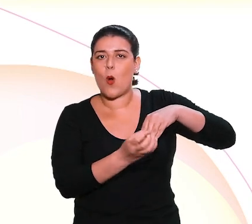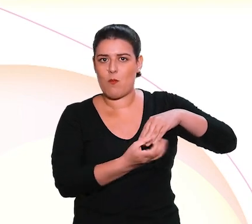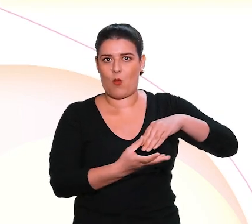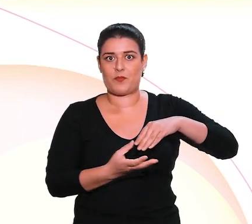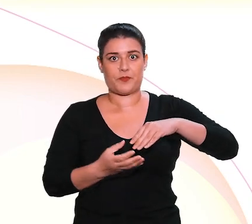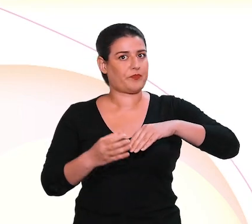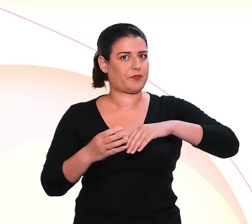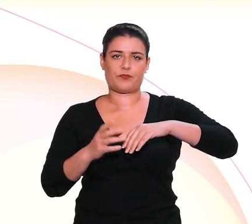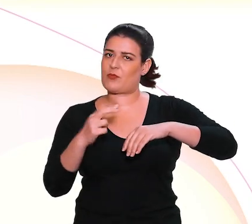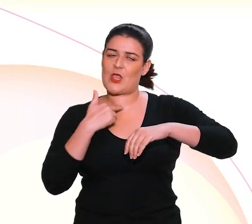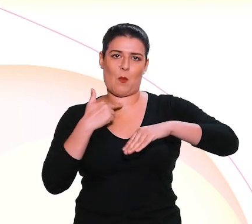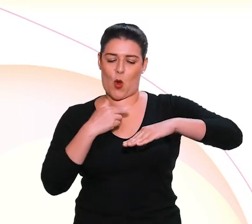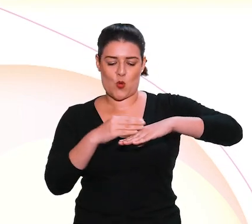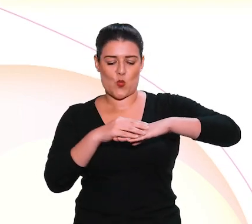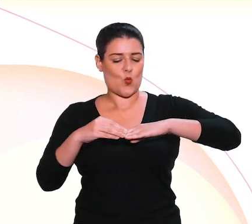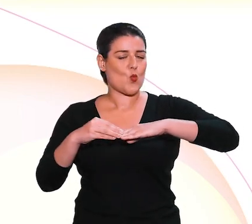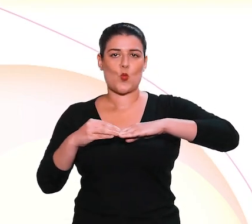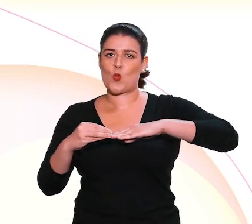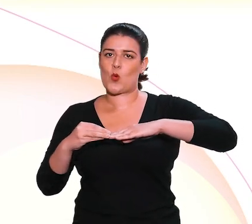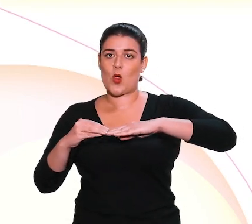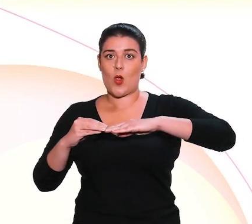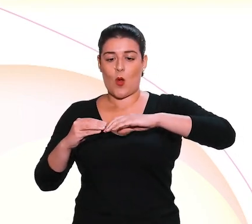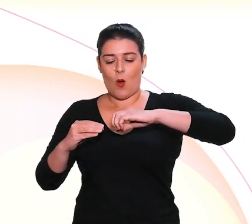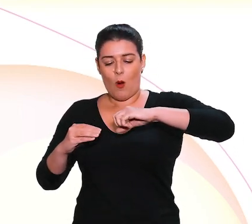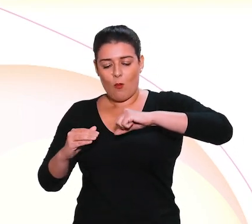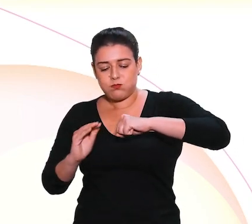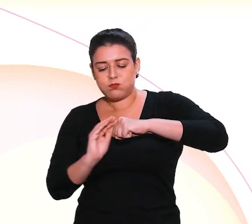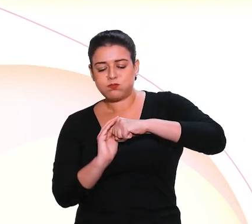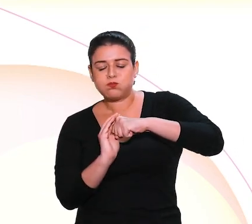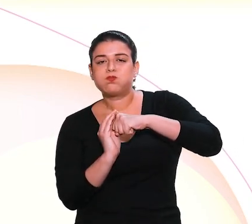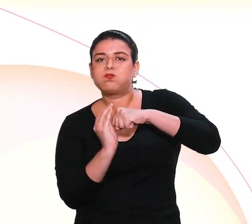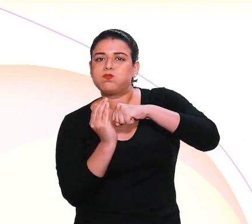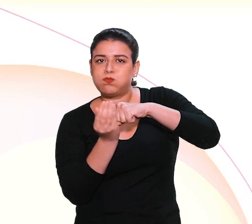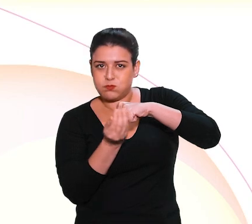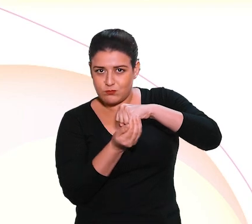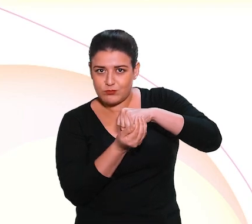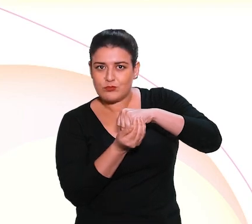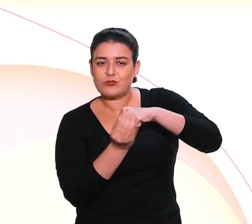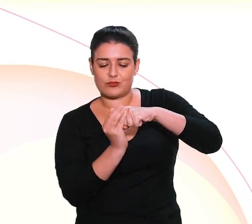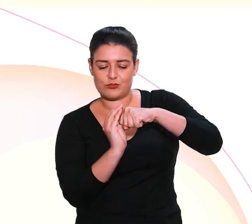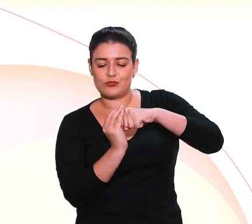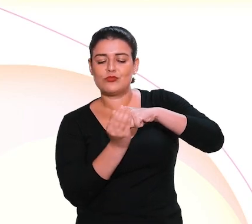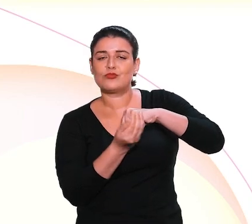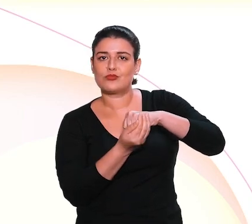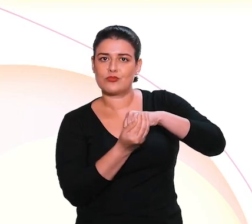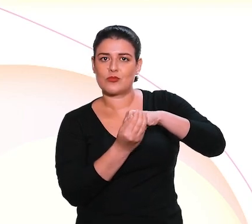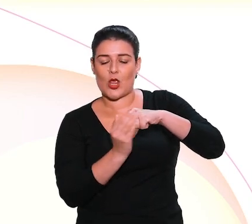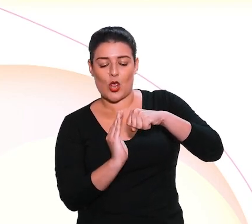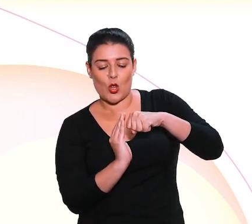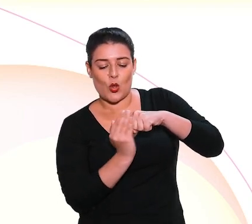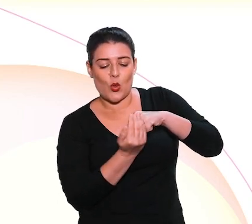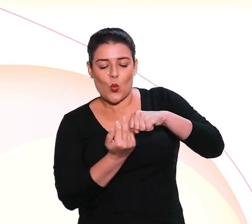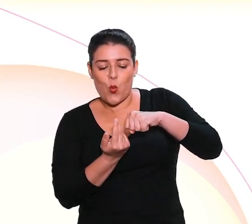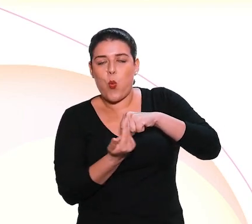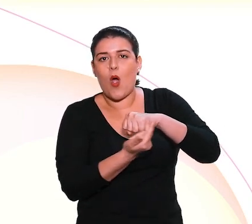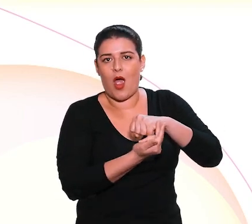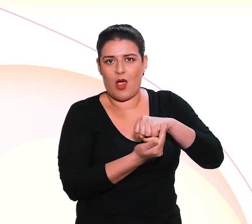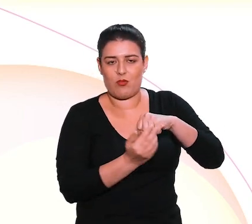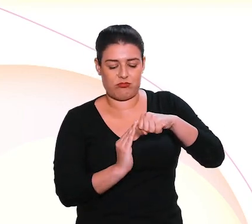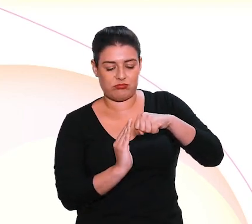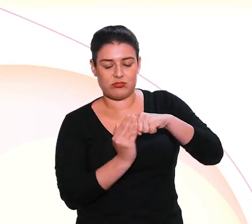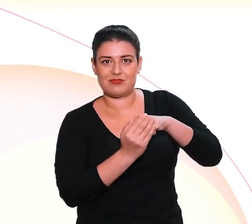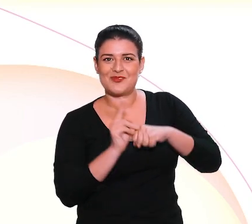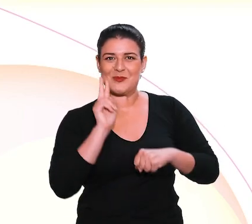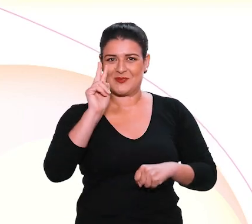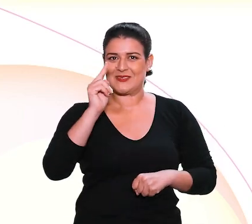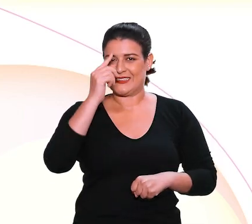Os cotos de amputação devem ser cônicos, eles devem ser cilíndricos, eles devem ter um formato cilíndrico e por igual. E nesse caso aqui,